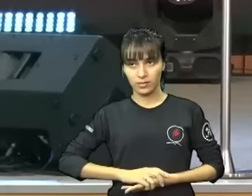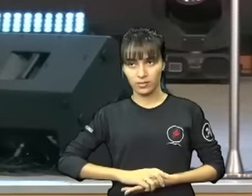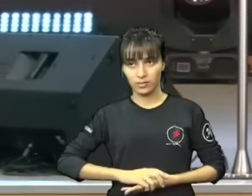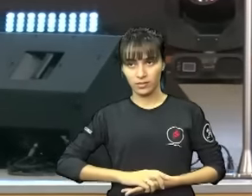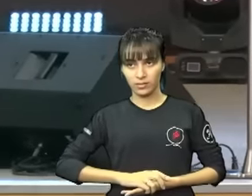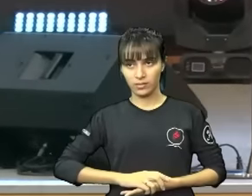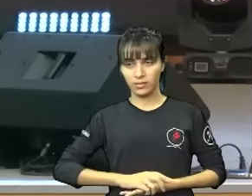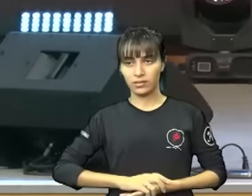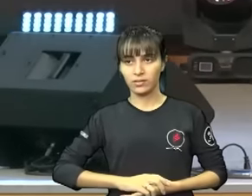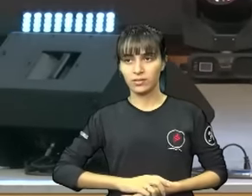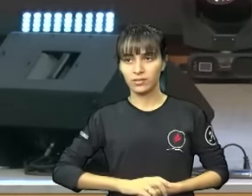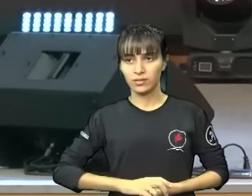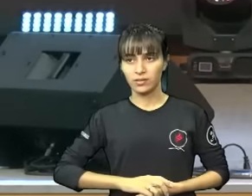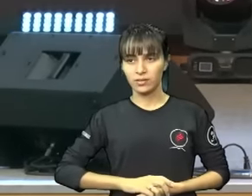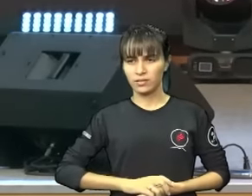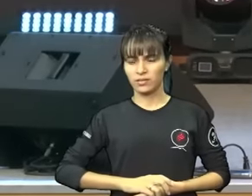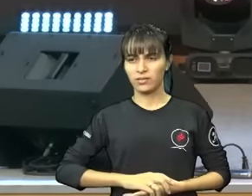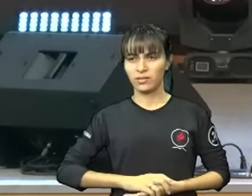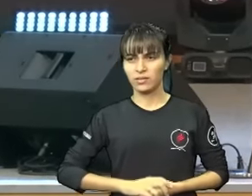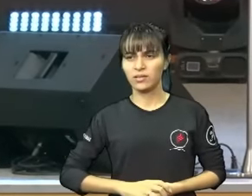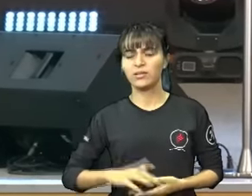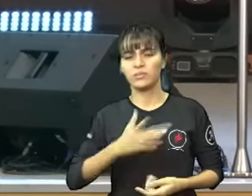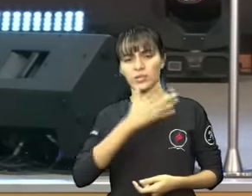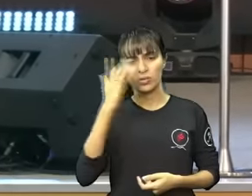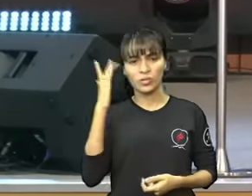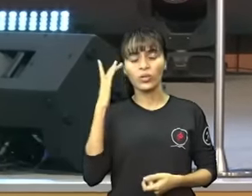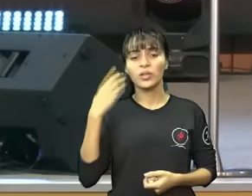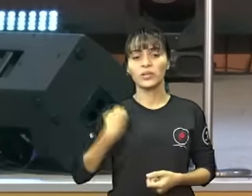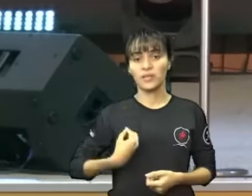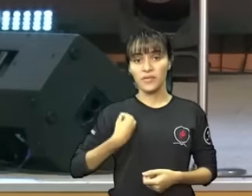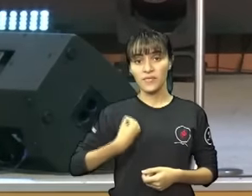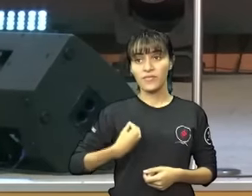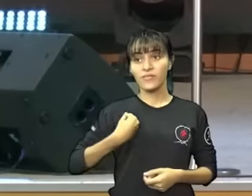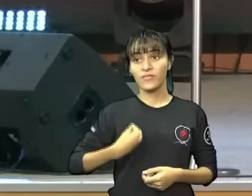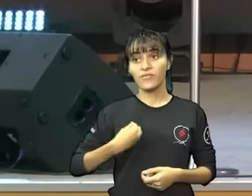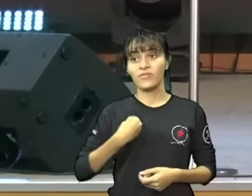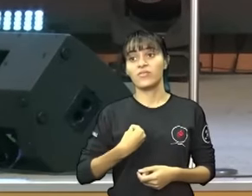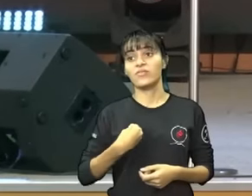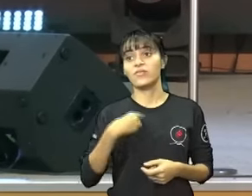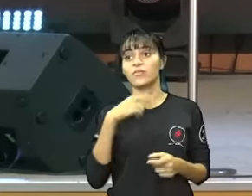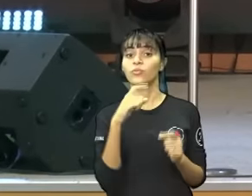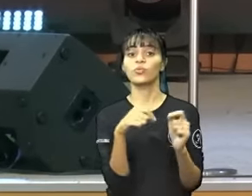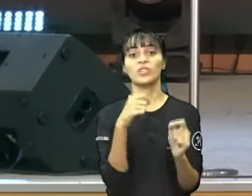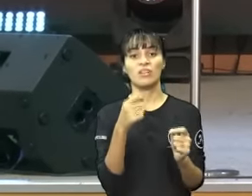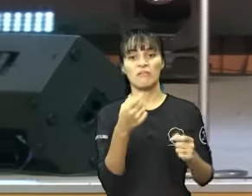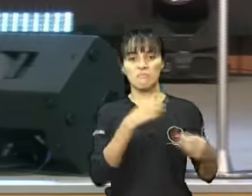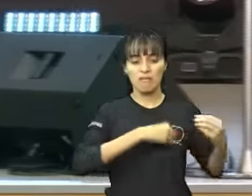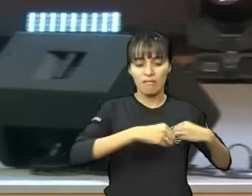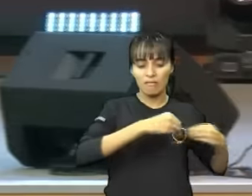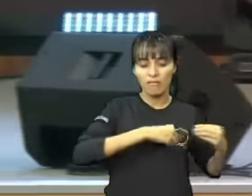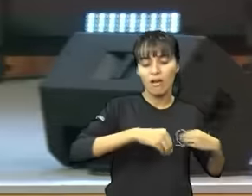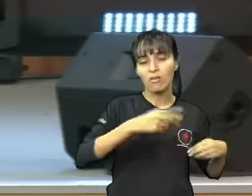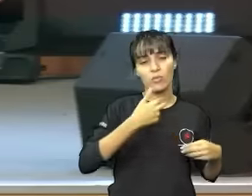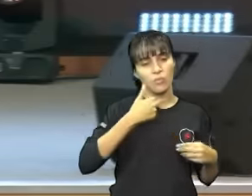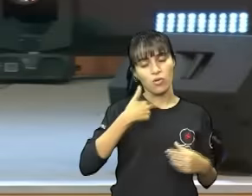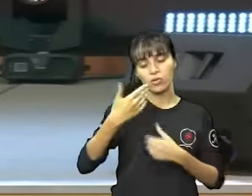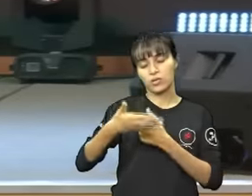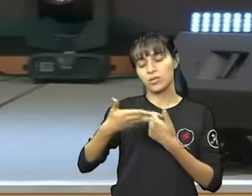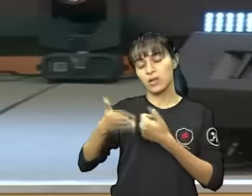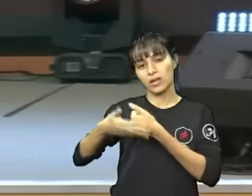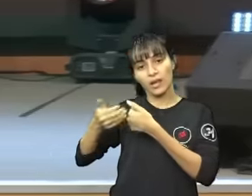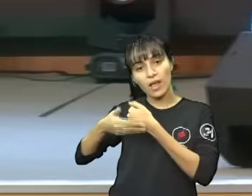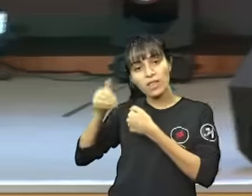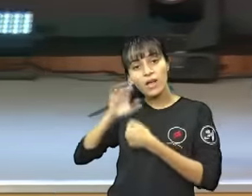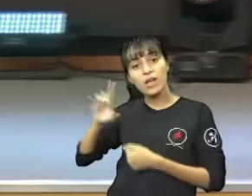do espírito é Vida e Paz os que vivem esse estilo não podem agradar a Deus os vídeos que nós